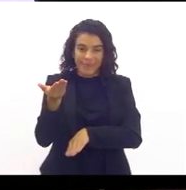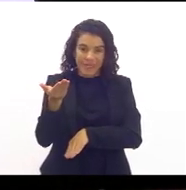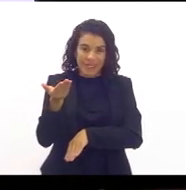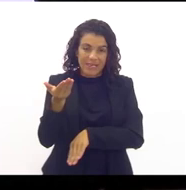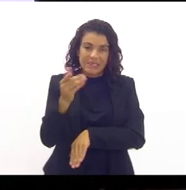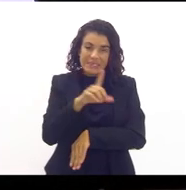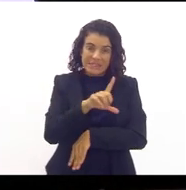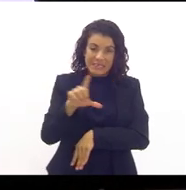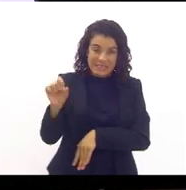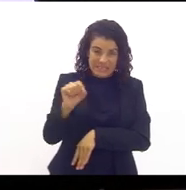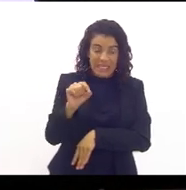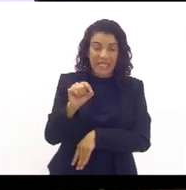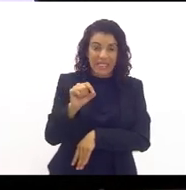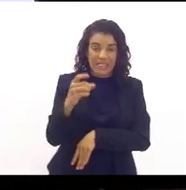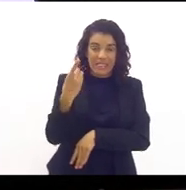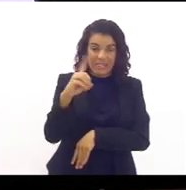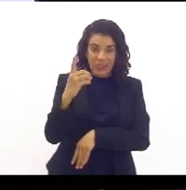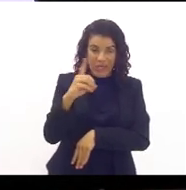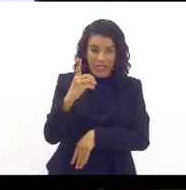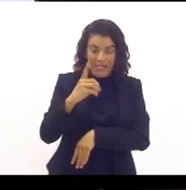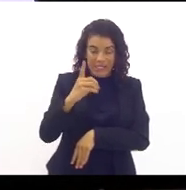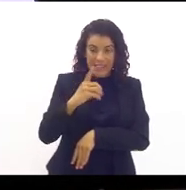$100 o barril, né, 93,75, para